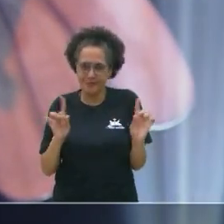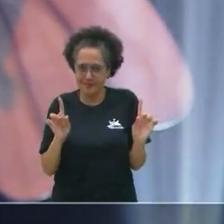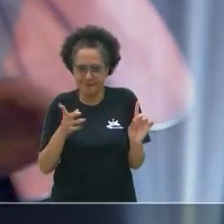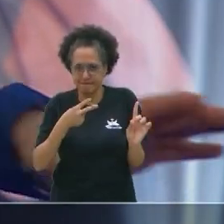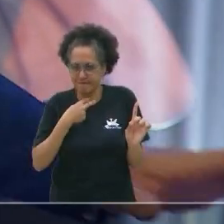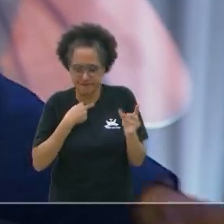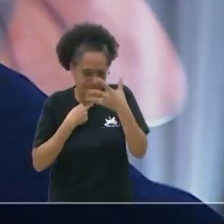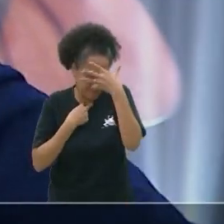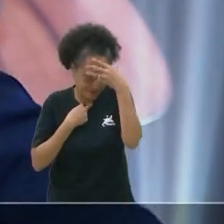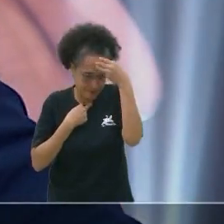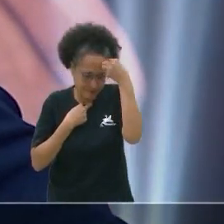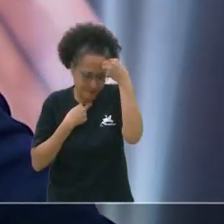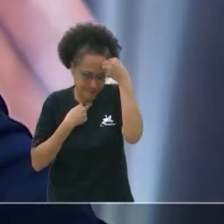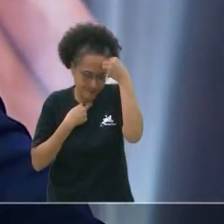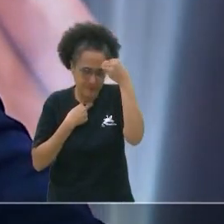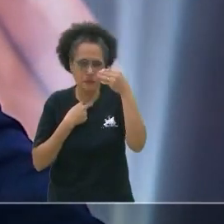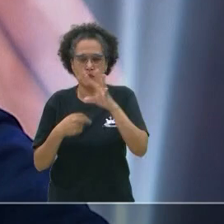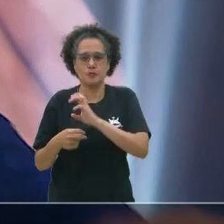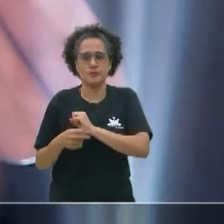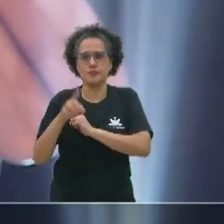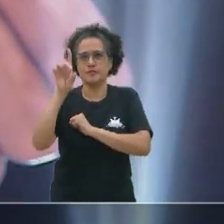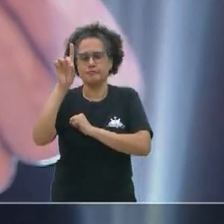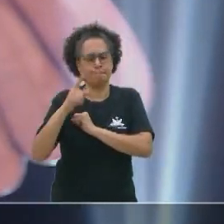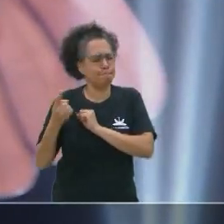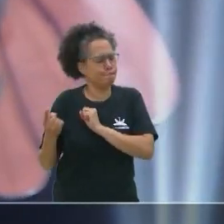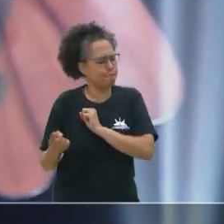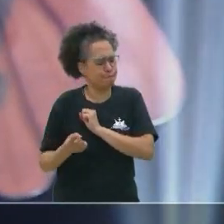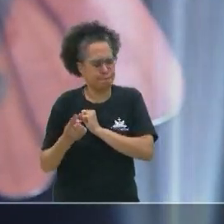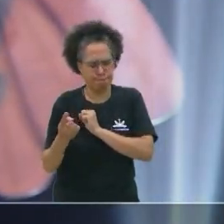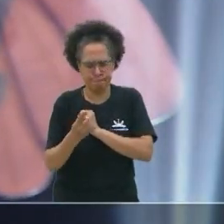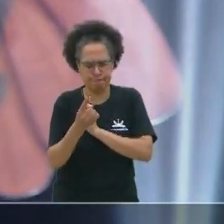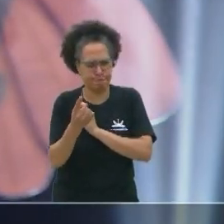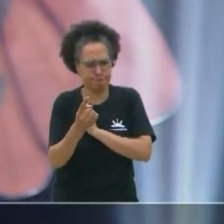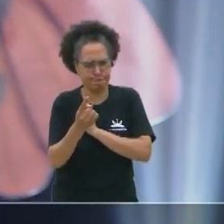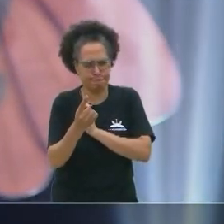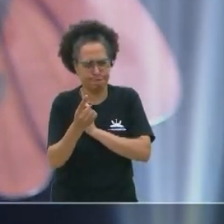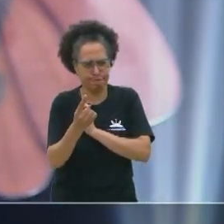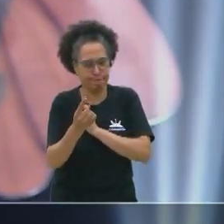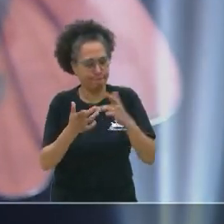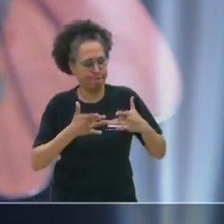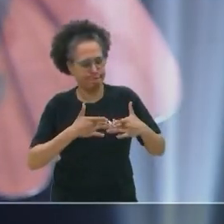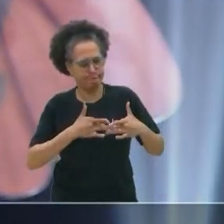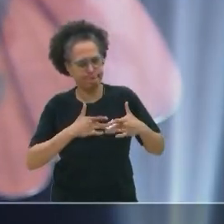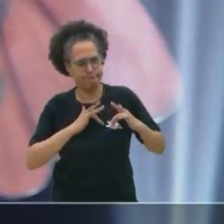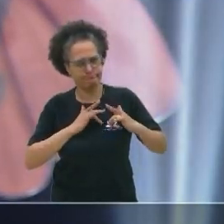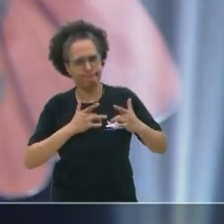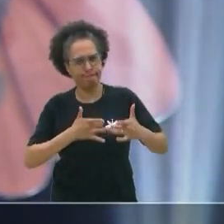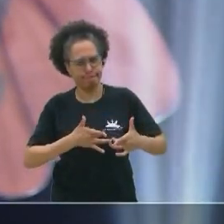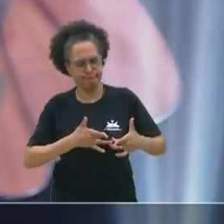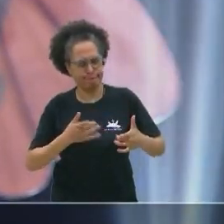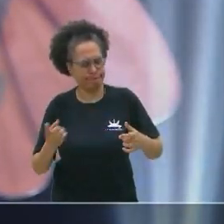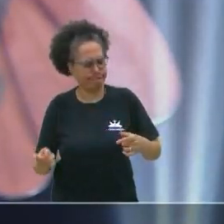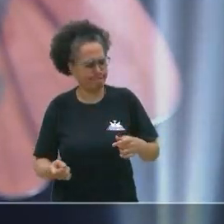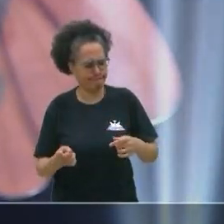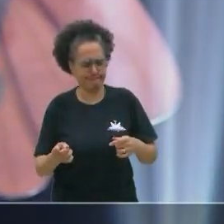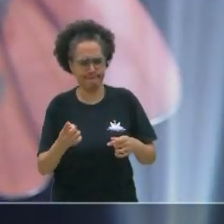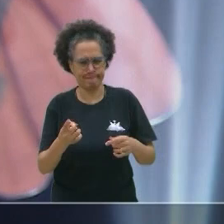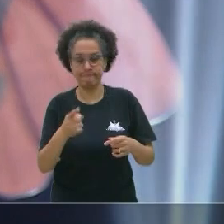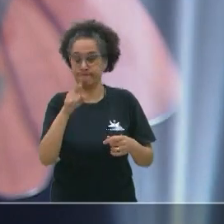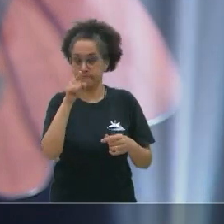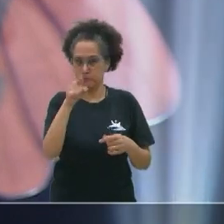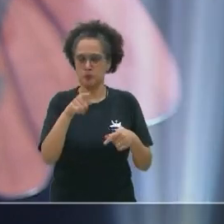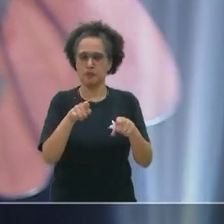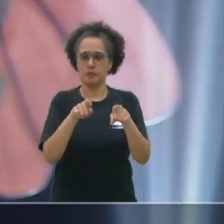esquecer que o amor de Deus é eterno, a sua misericórdia é infinita. E assim, você que